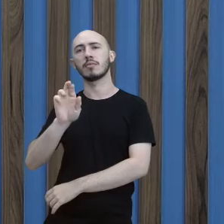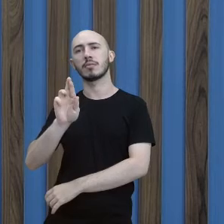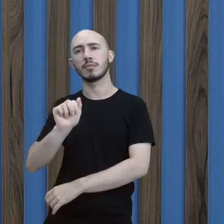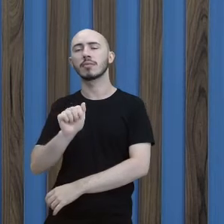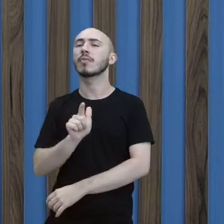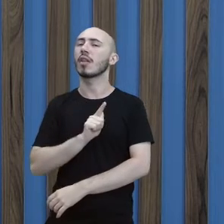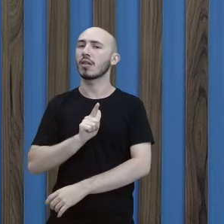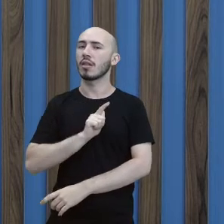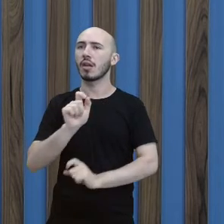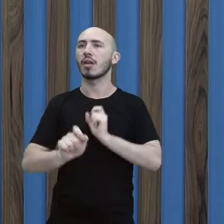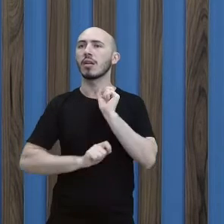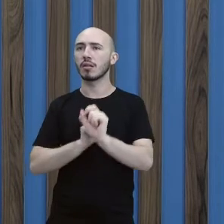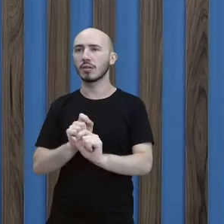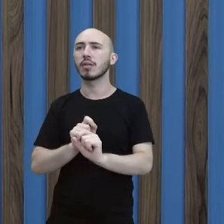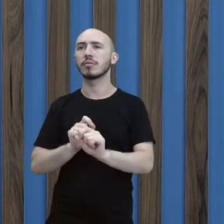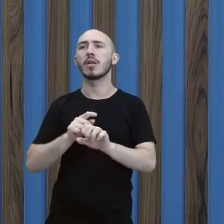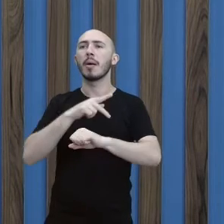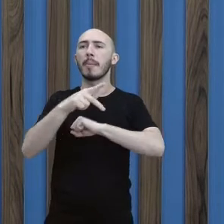esses prótons. Então,